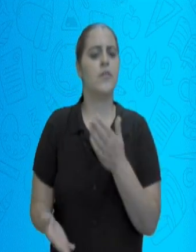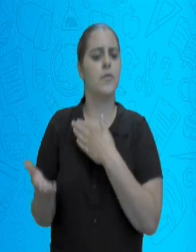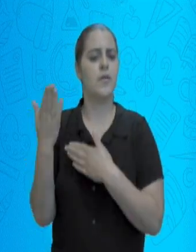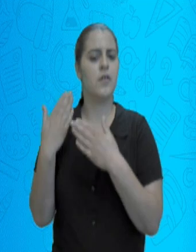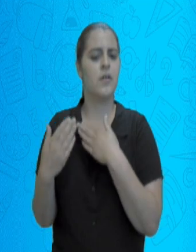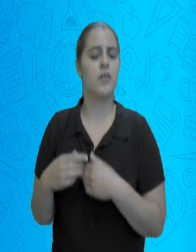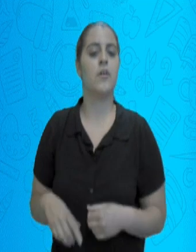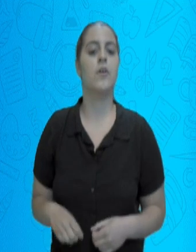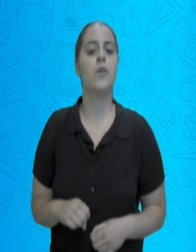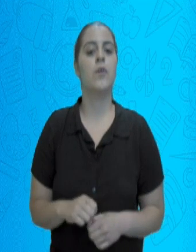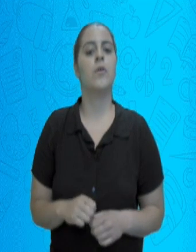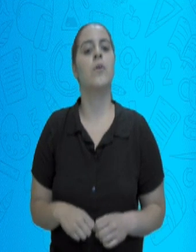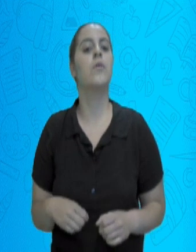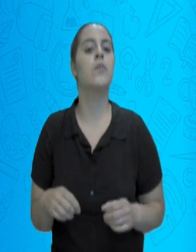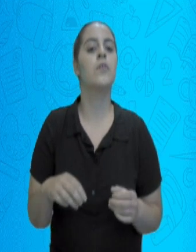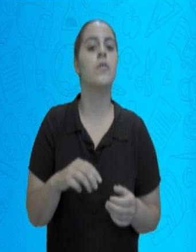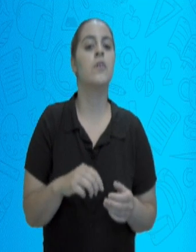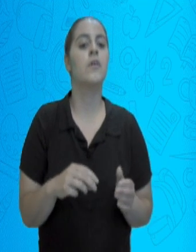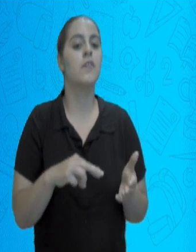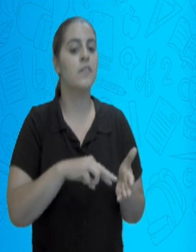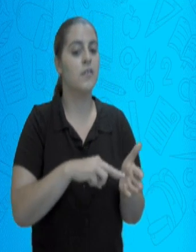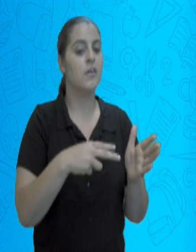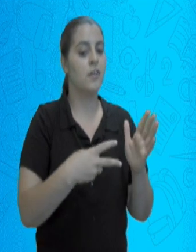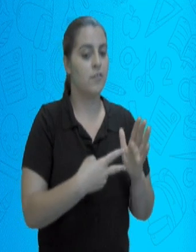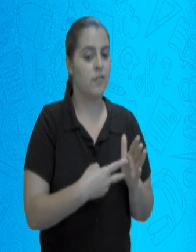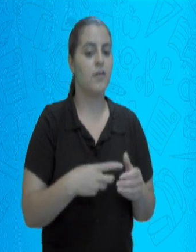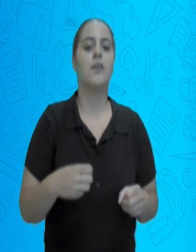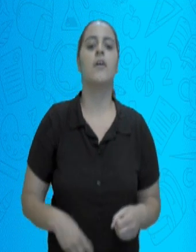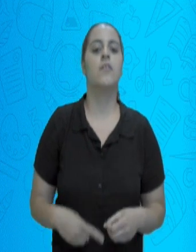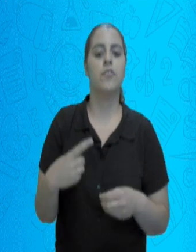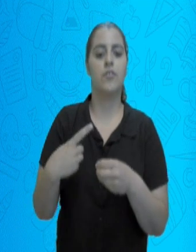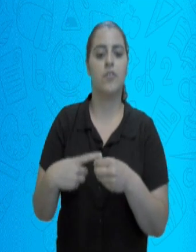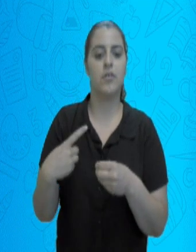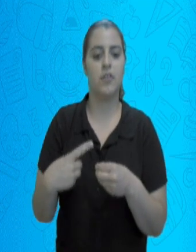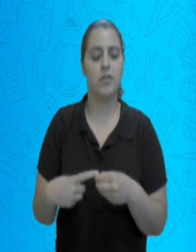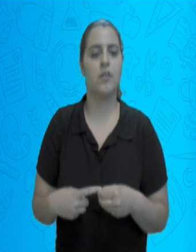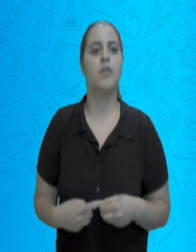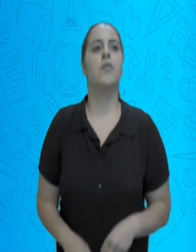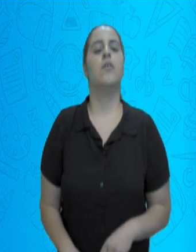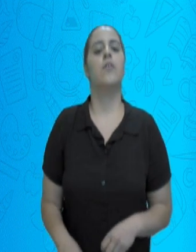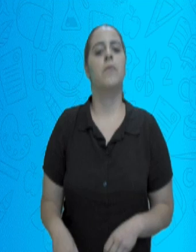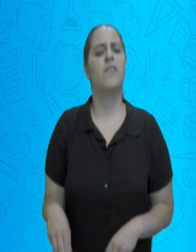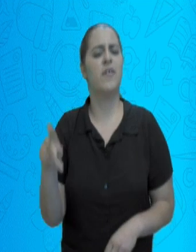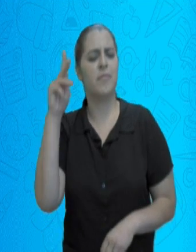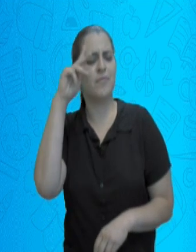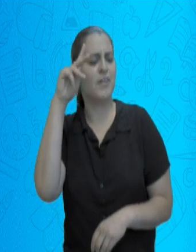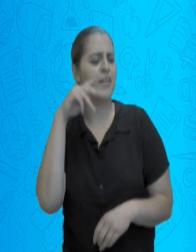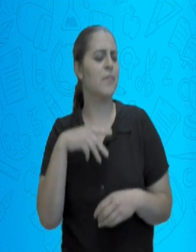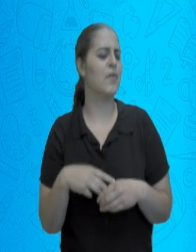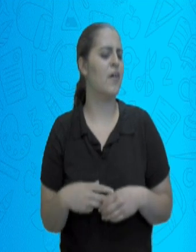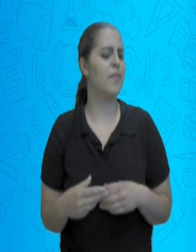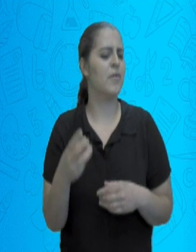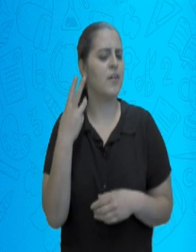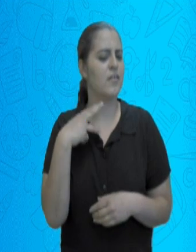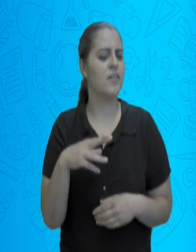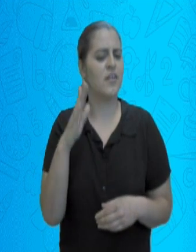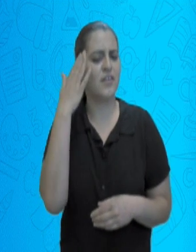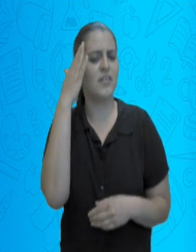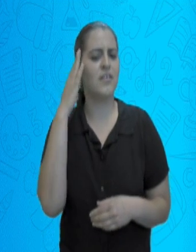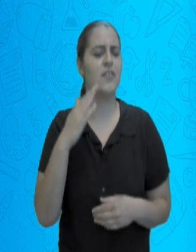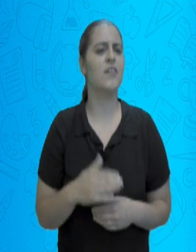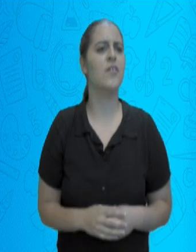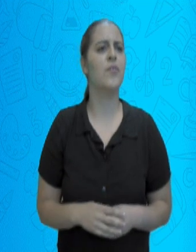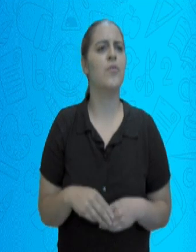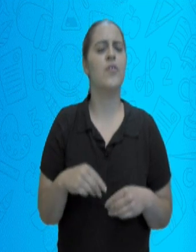significado de cidade, então nós já aprendemos sobre cidade. Mas vamos dar uma revisada para conseguirmos